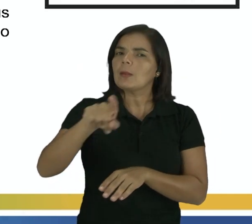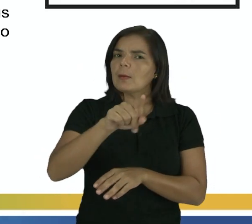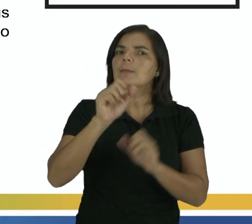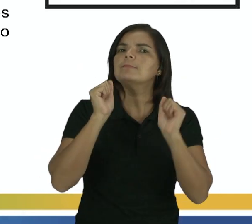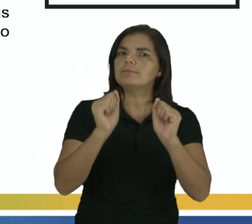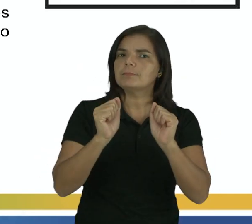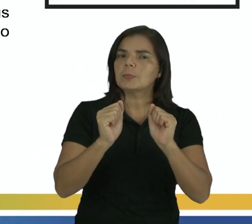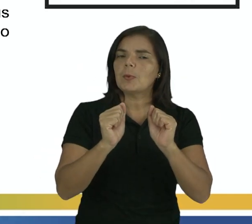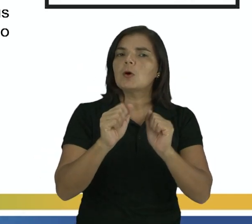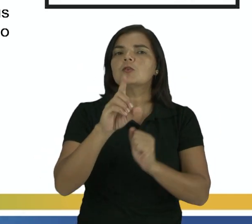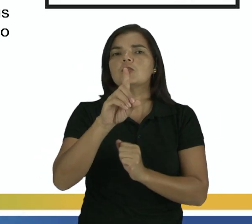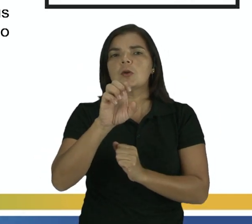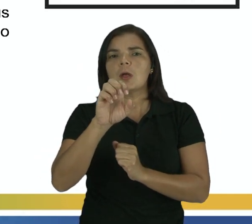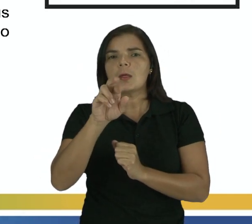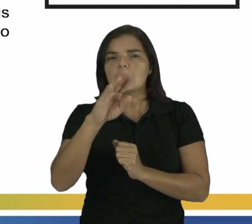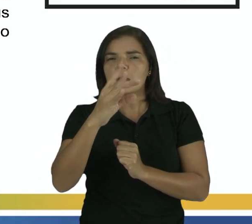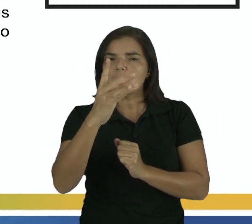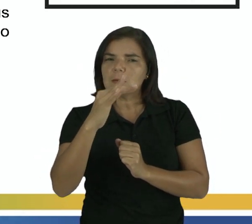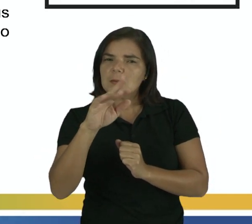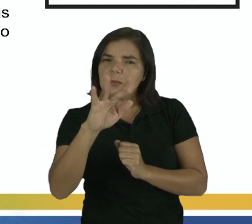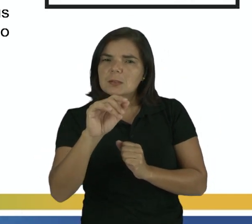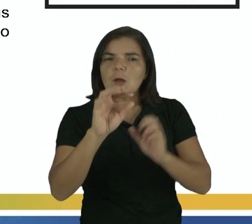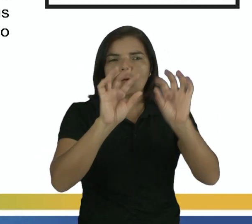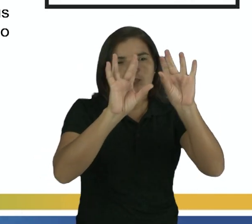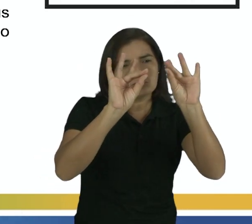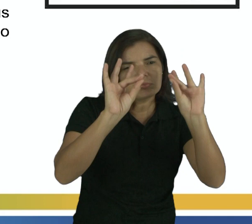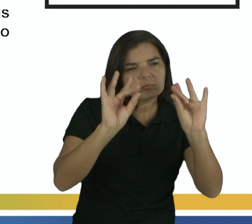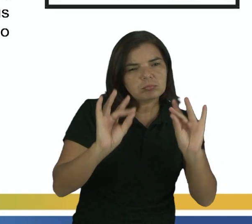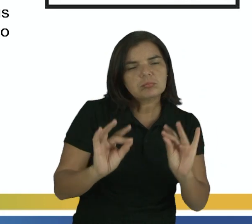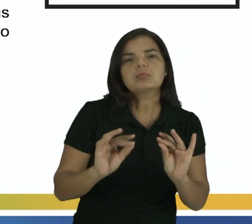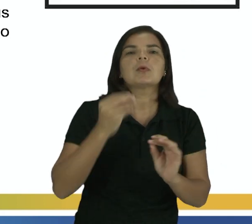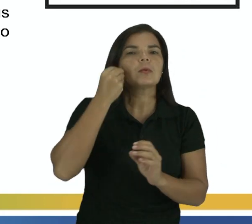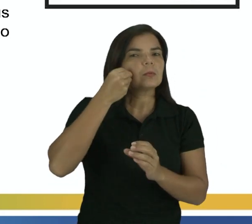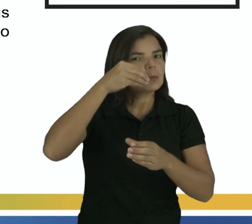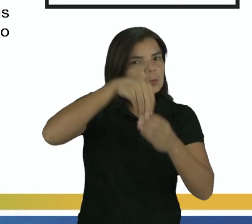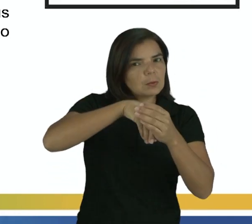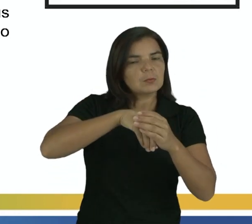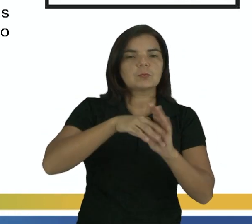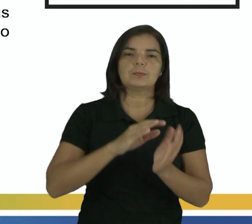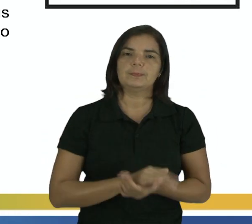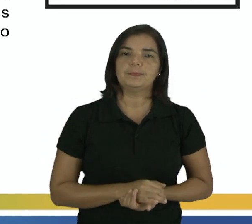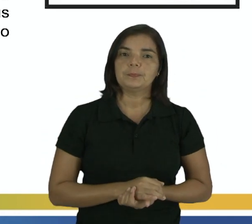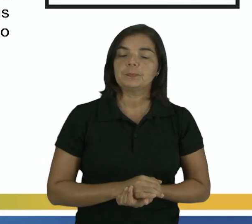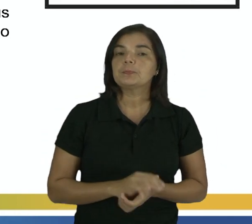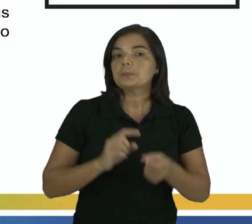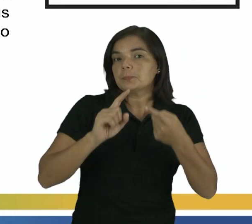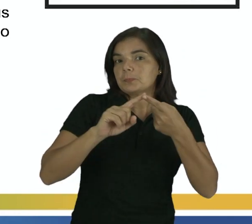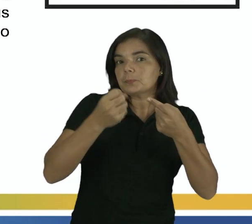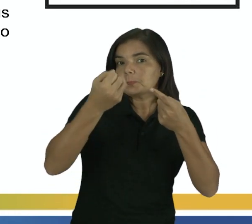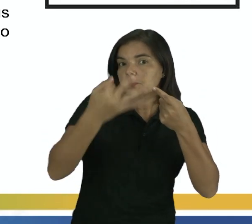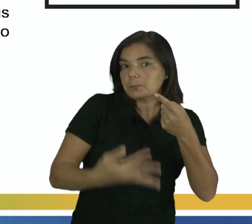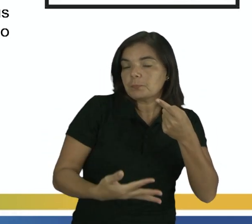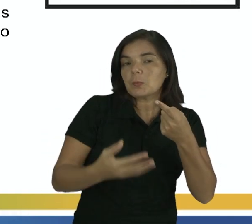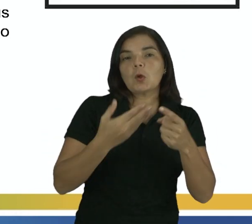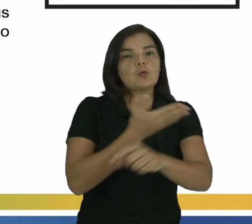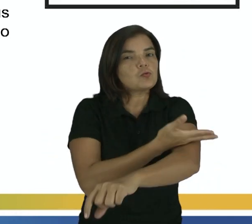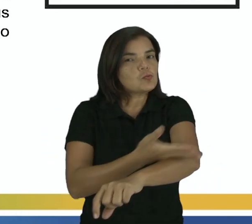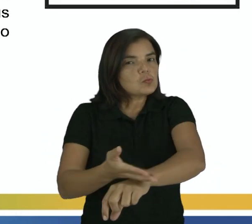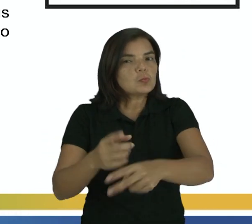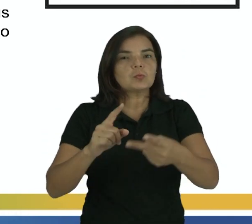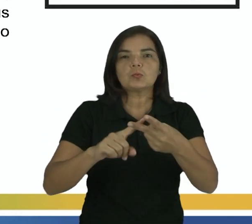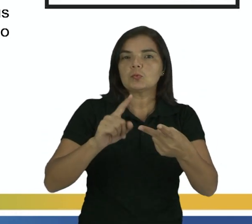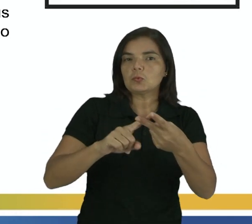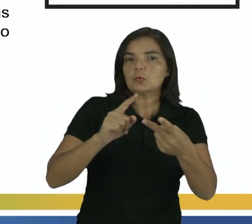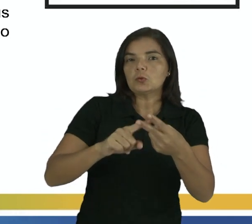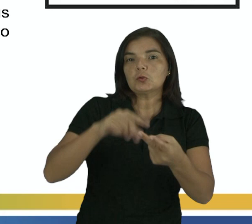usar a descrição para começar a descrever os elementos que tem nessa sua experiência. Você pode falar sobre costumes, crenças